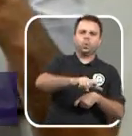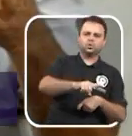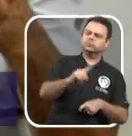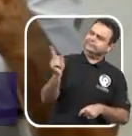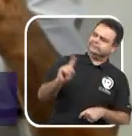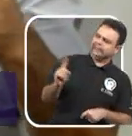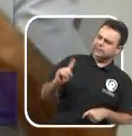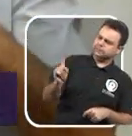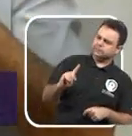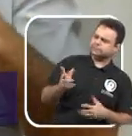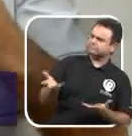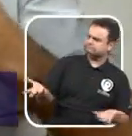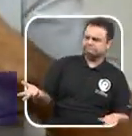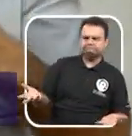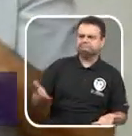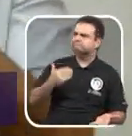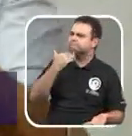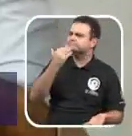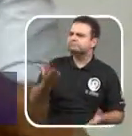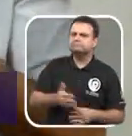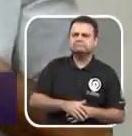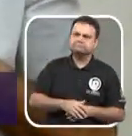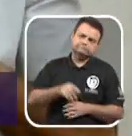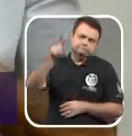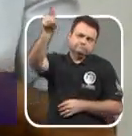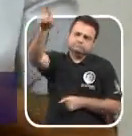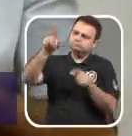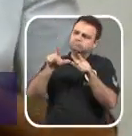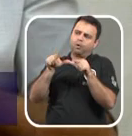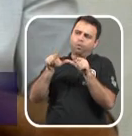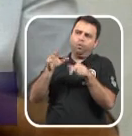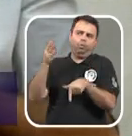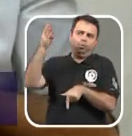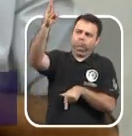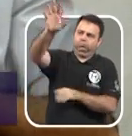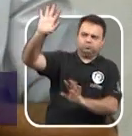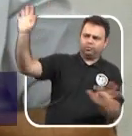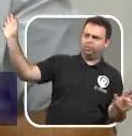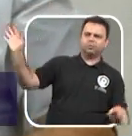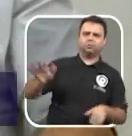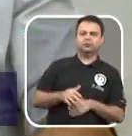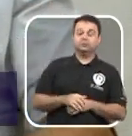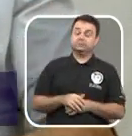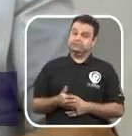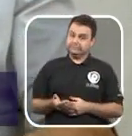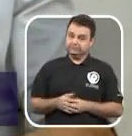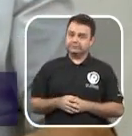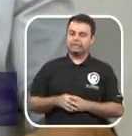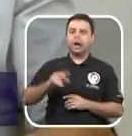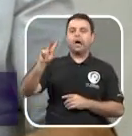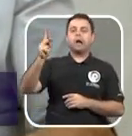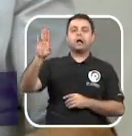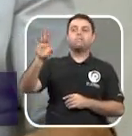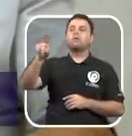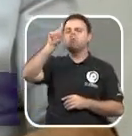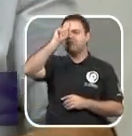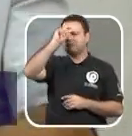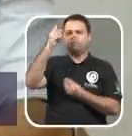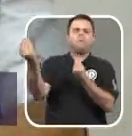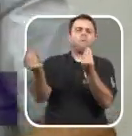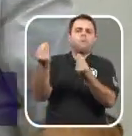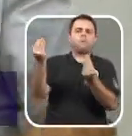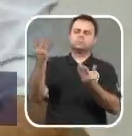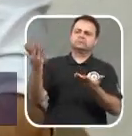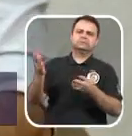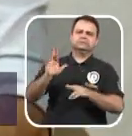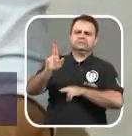eles falaram, a gente não está tendo como, então é melhor a gente já encaminhar. Qual estava sendo o problema? O HB não consegue atender a demanda como precisa e também